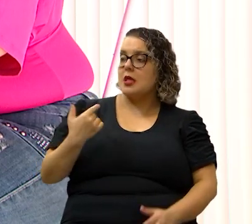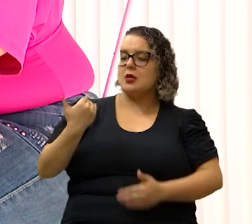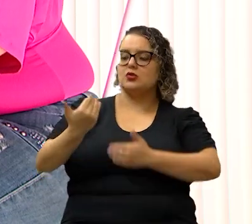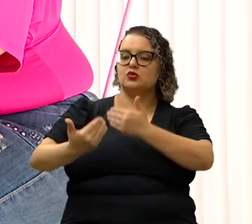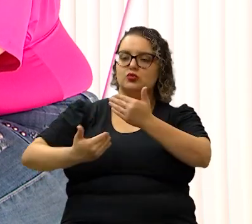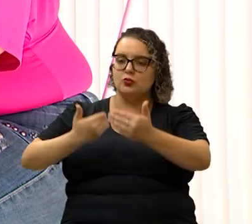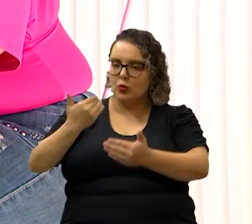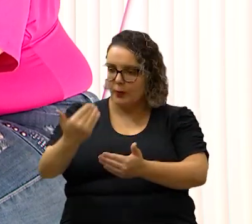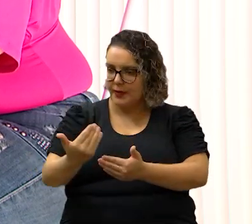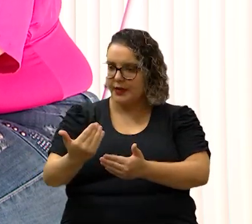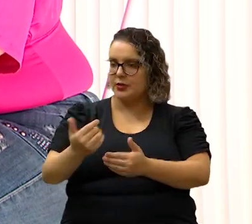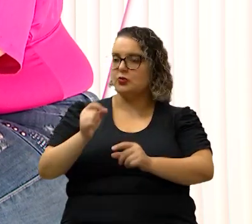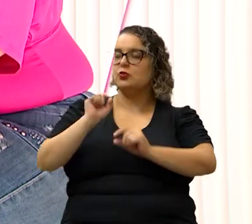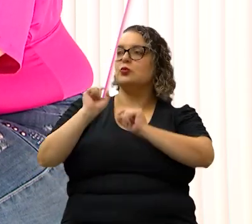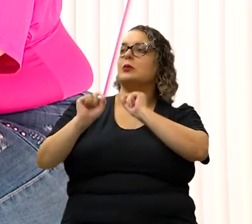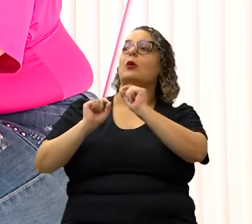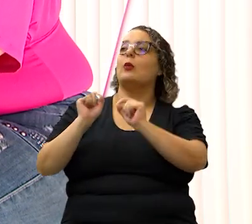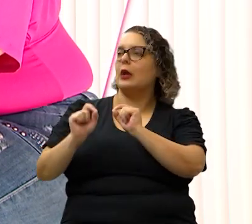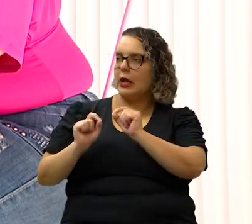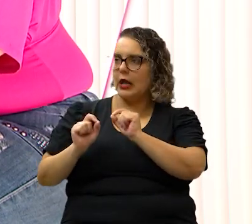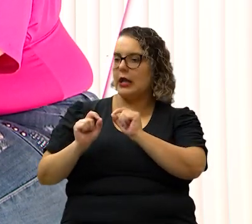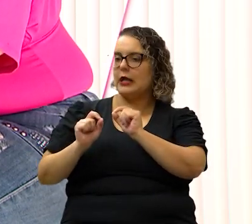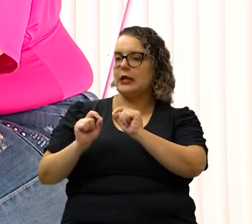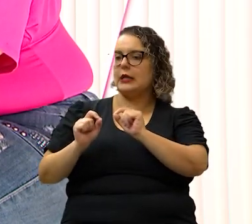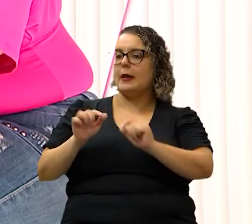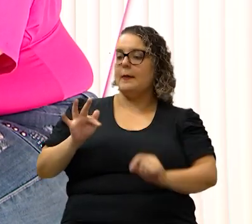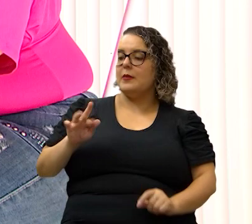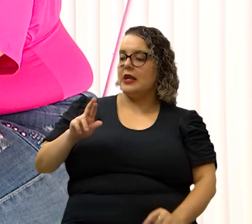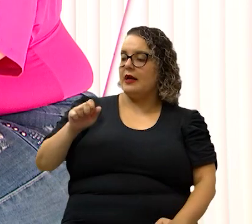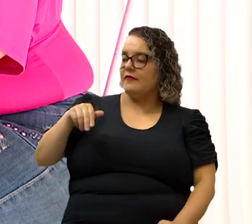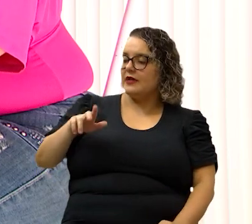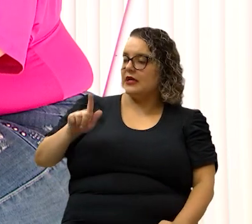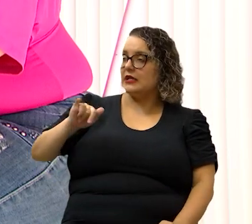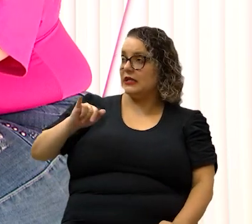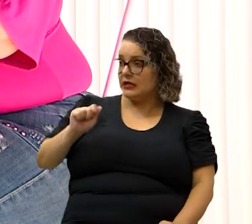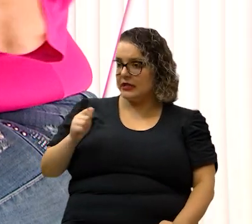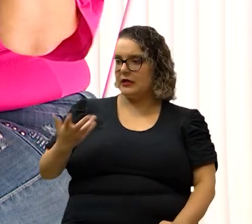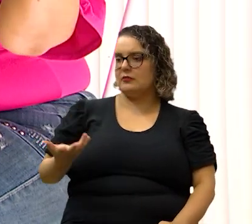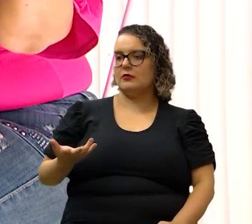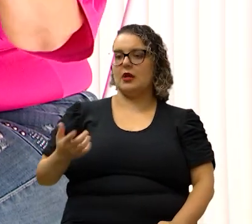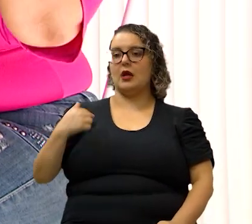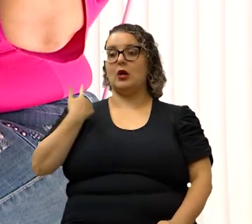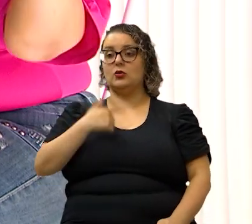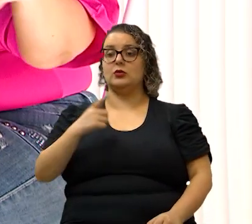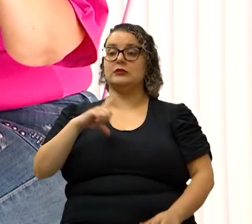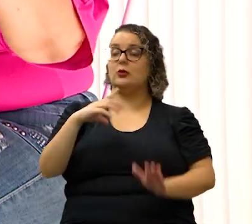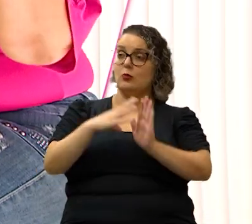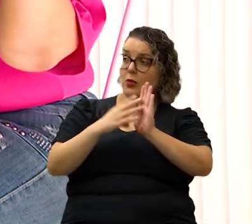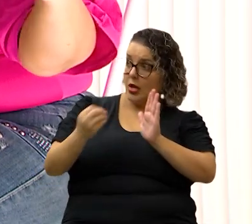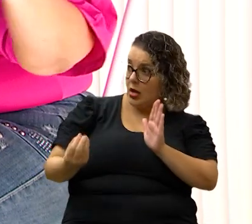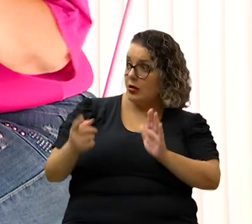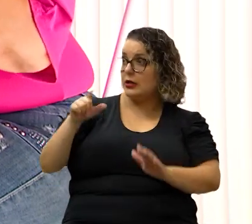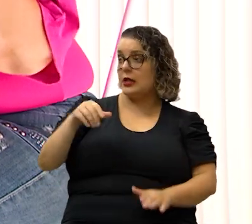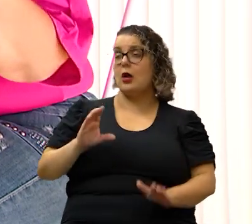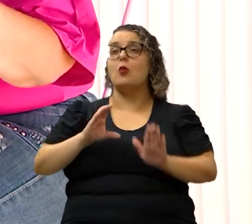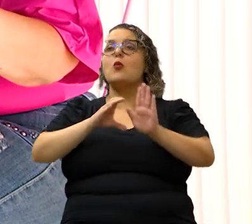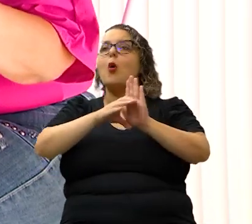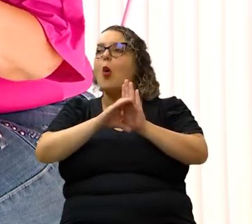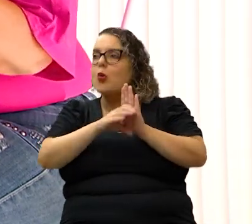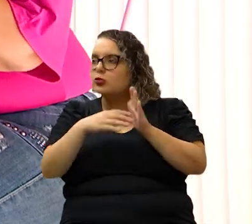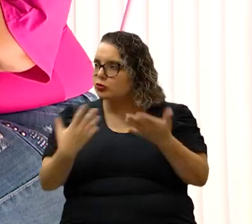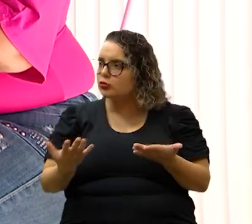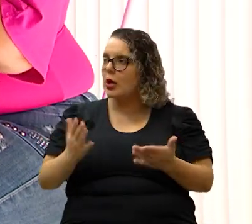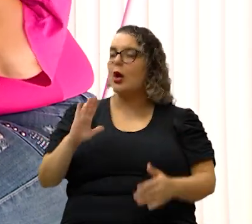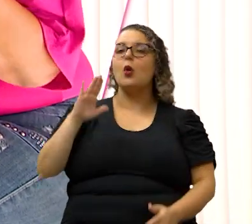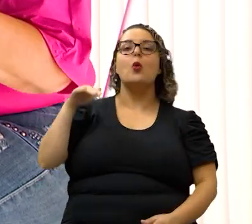um passo, que é partir para franquia. E você até está falando, olha, a gente tem esse modelo, que é o